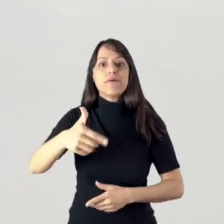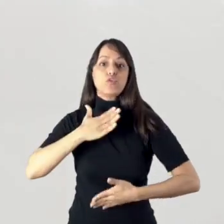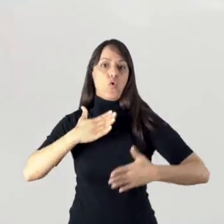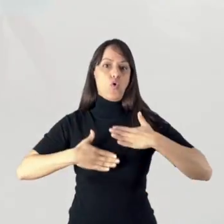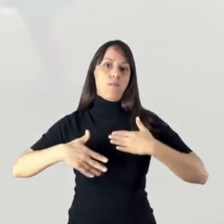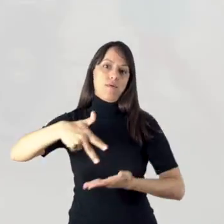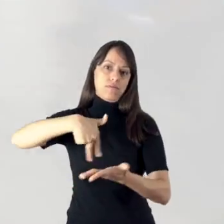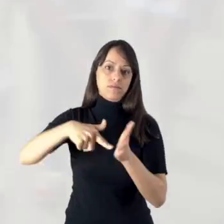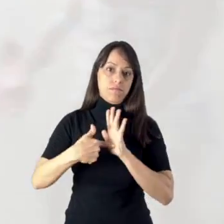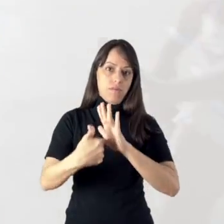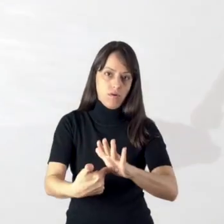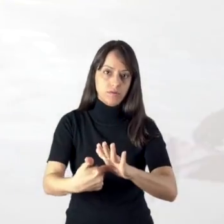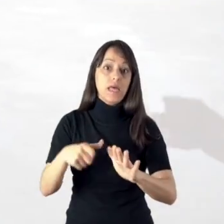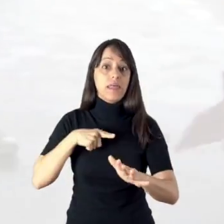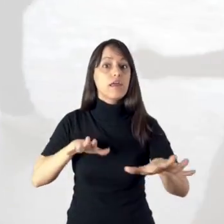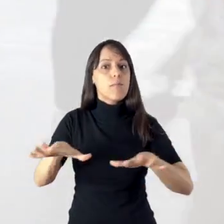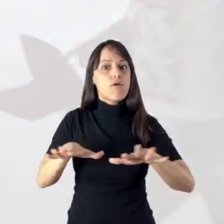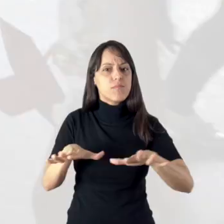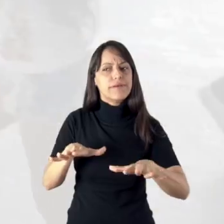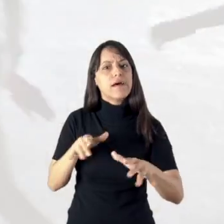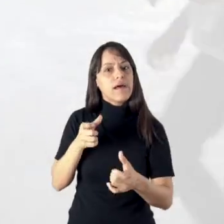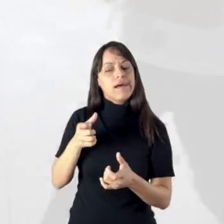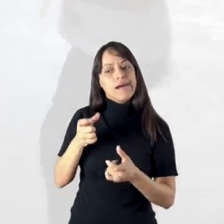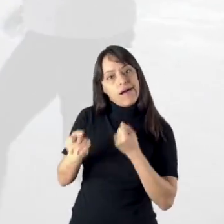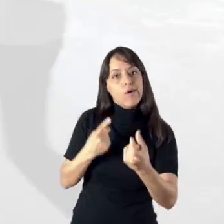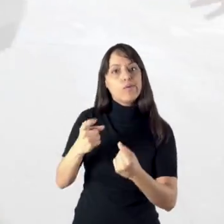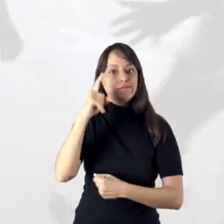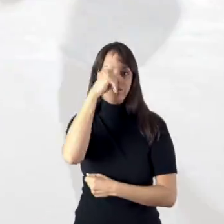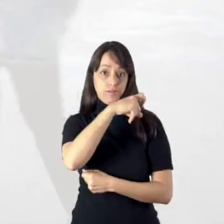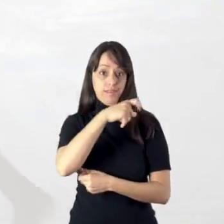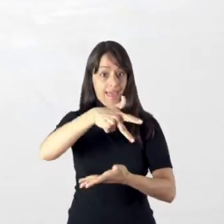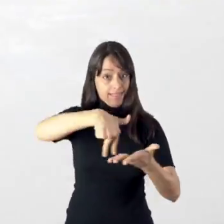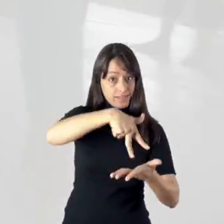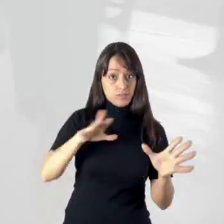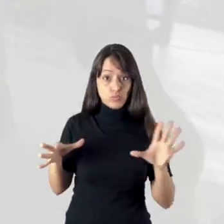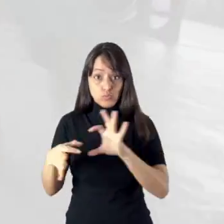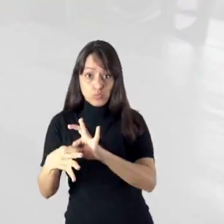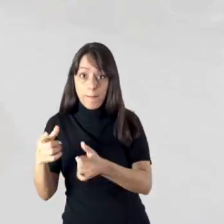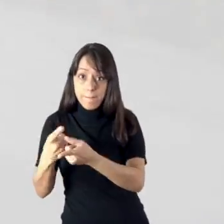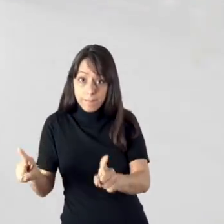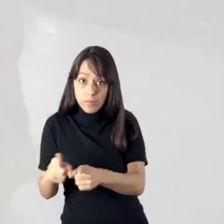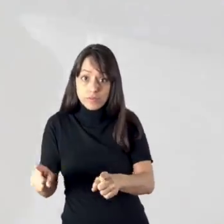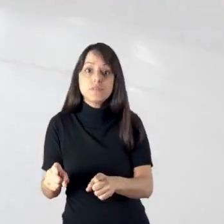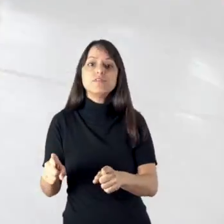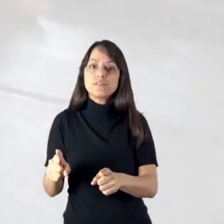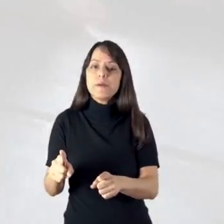corporal. E até chegar naqueles movimentos, tem alguns que tinham muita dificuldade. Eu acho que a dança e a música,